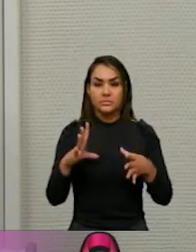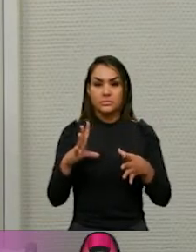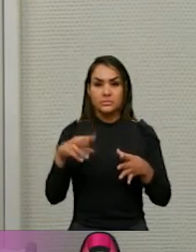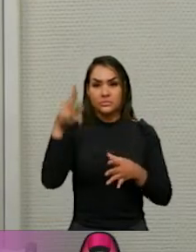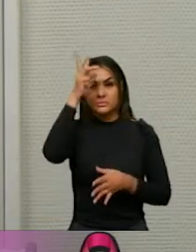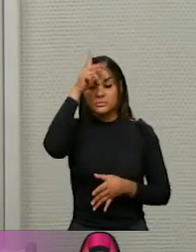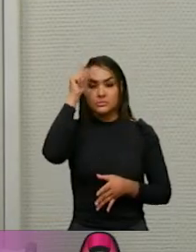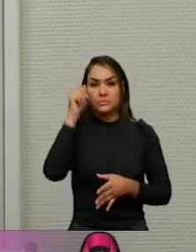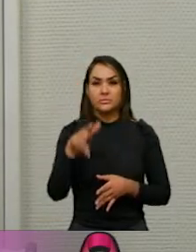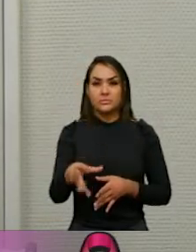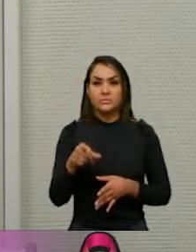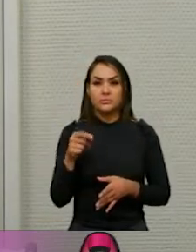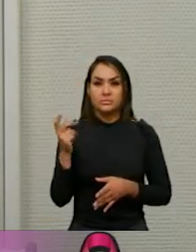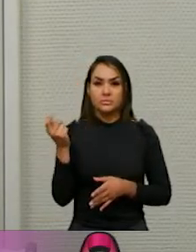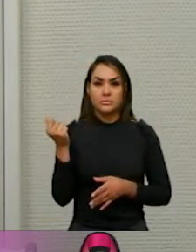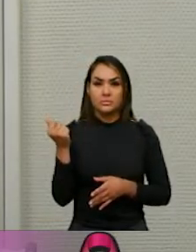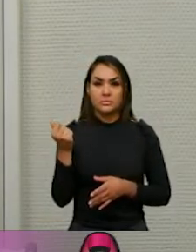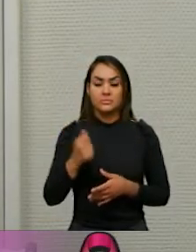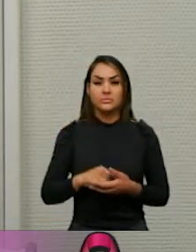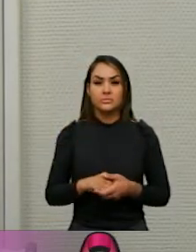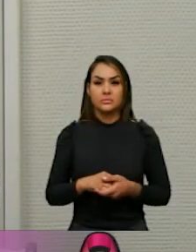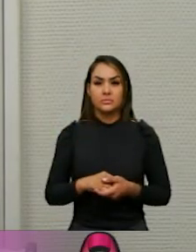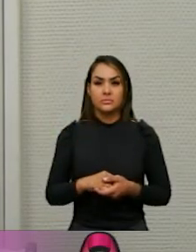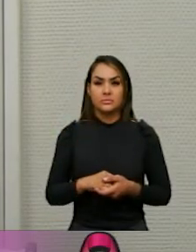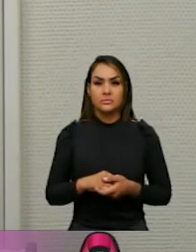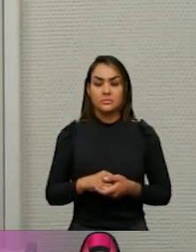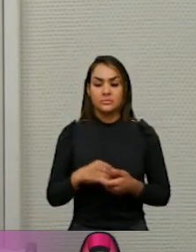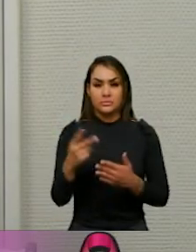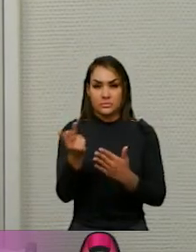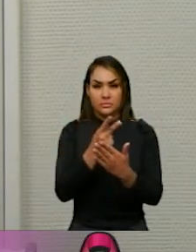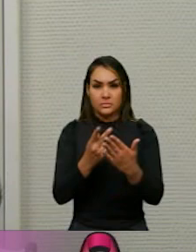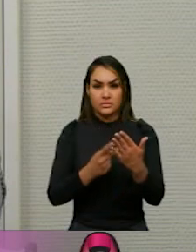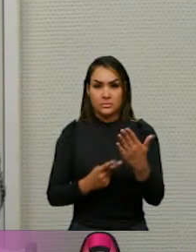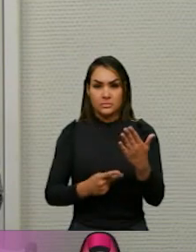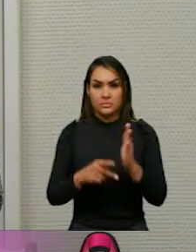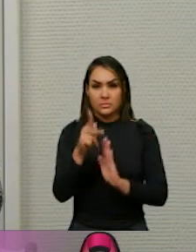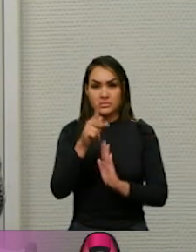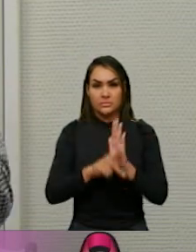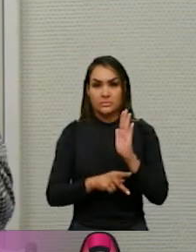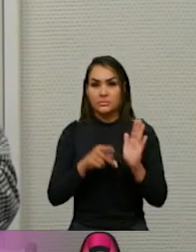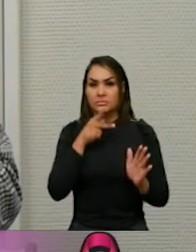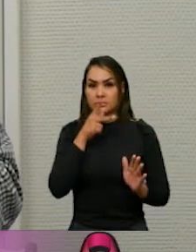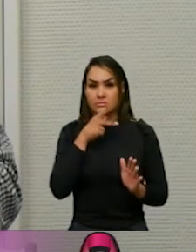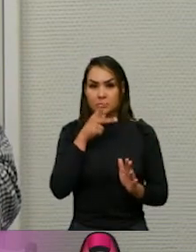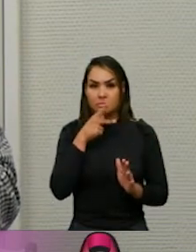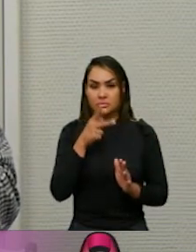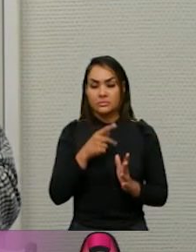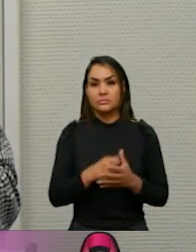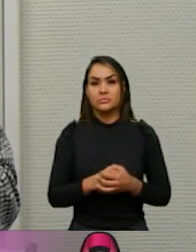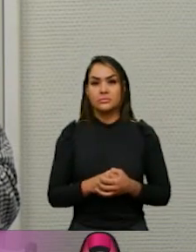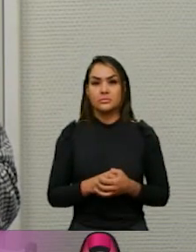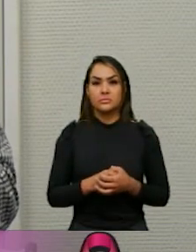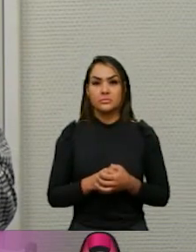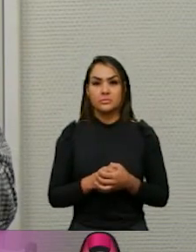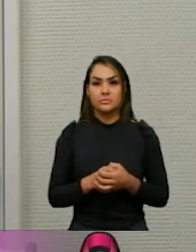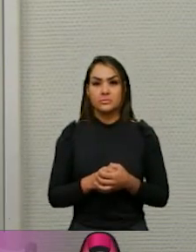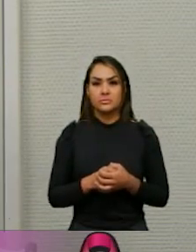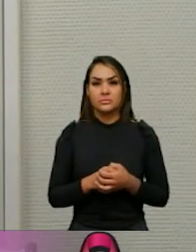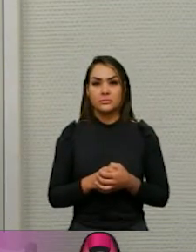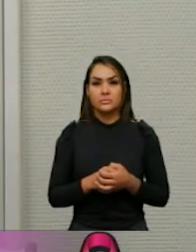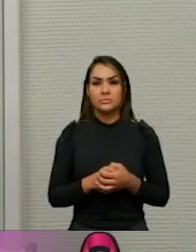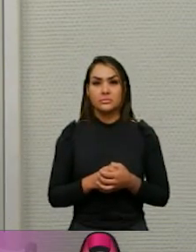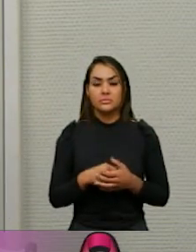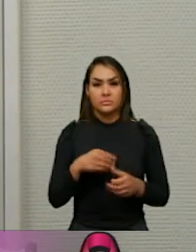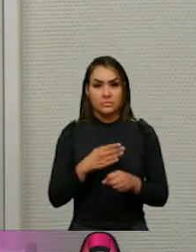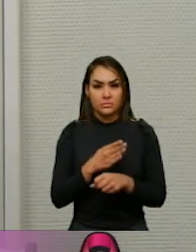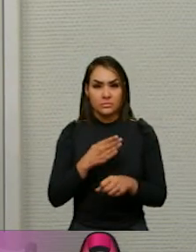um empréstimo, onde, no texto do projeto, especifica, inclusive, as garantias, fundo de